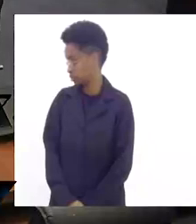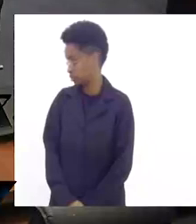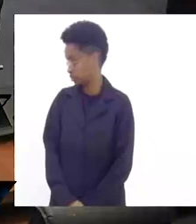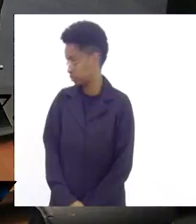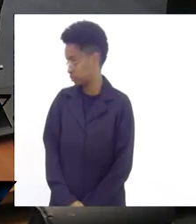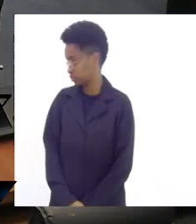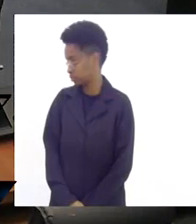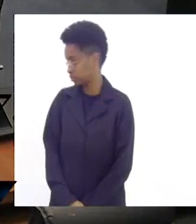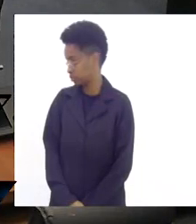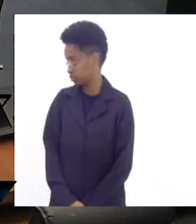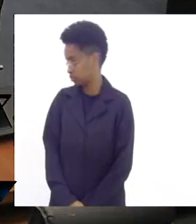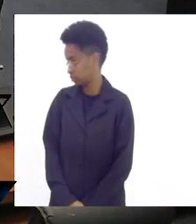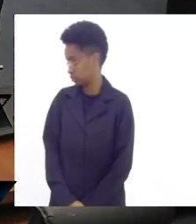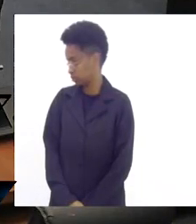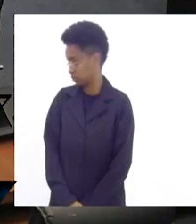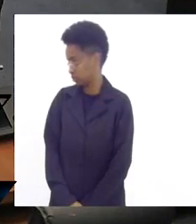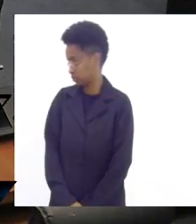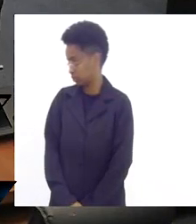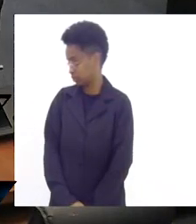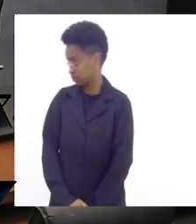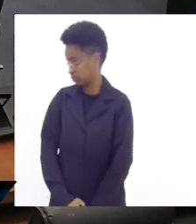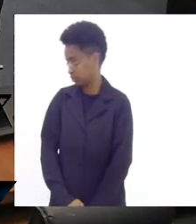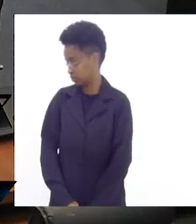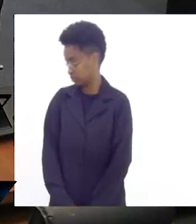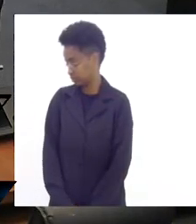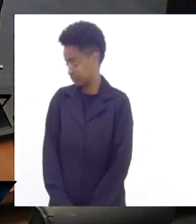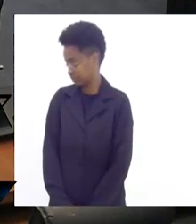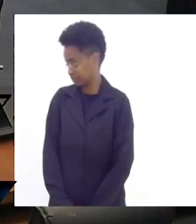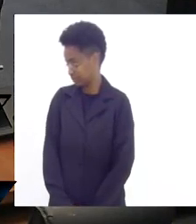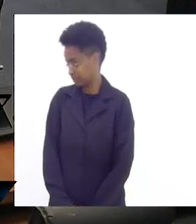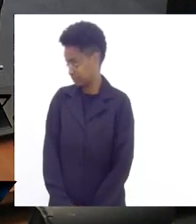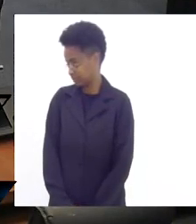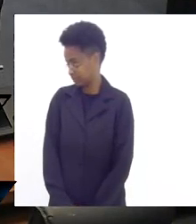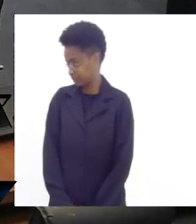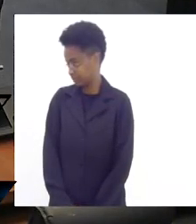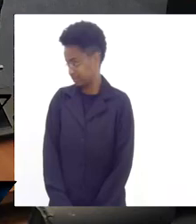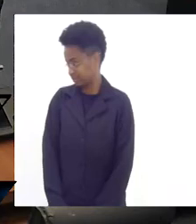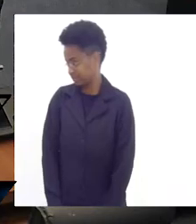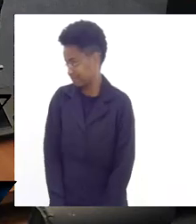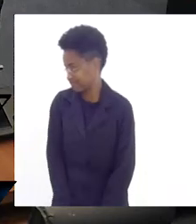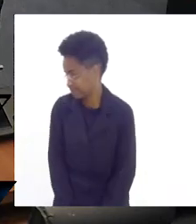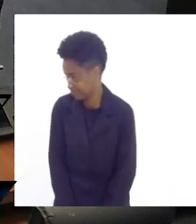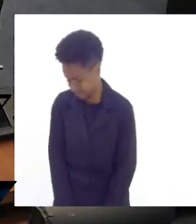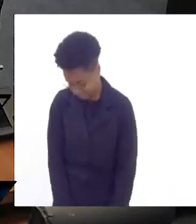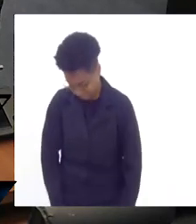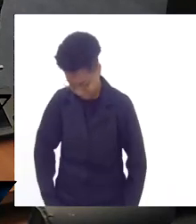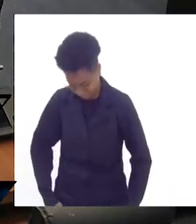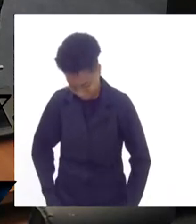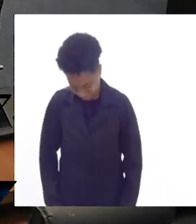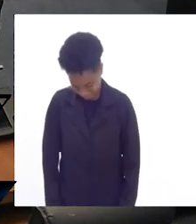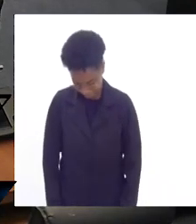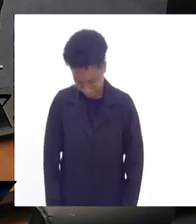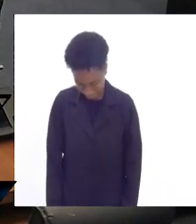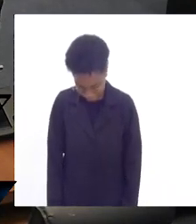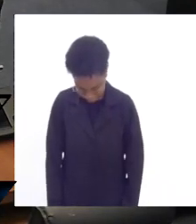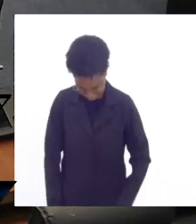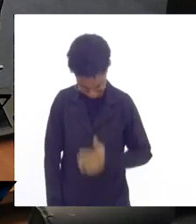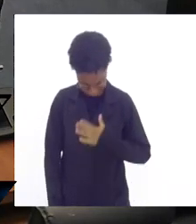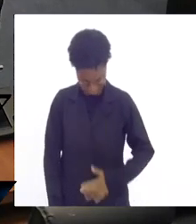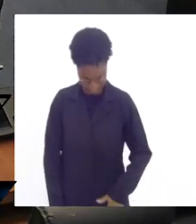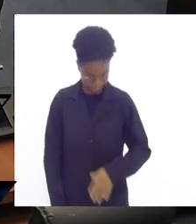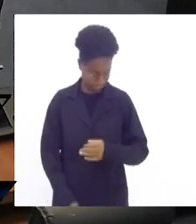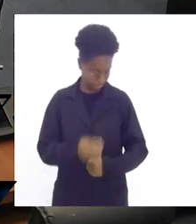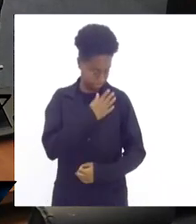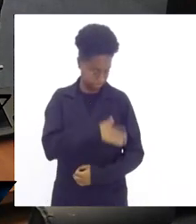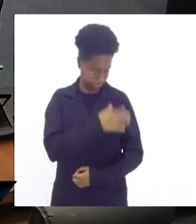havendo número legal e sobre a proteção de Deus iniciamos os trabalhos está aberta a sessão a presidência